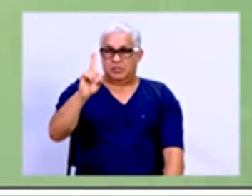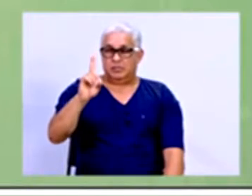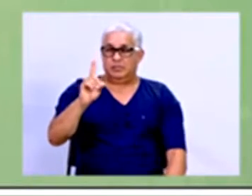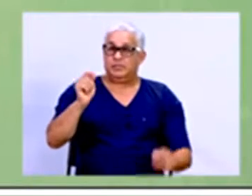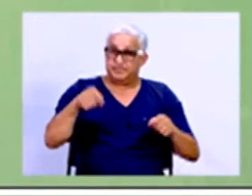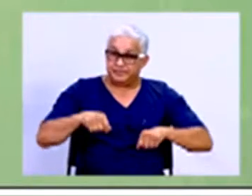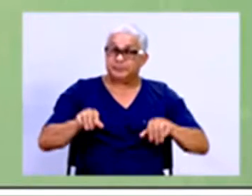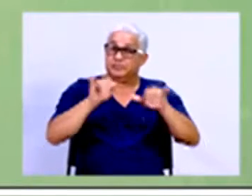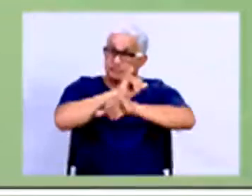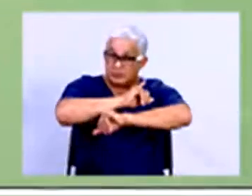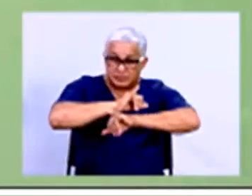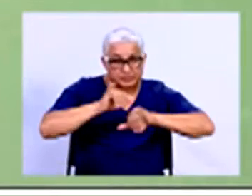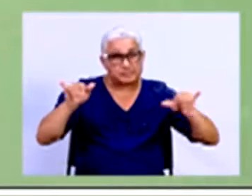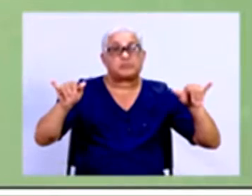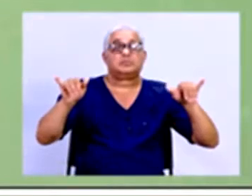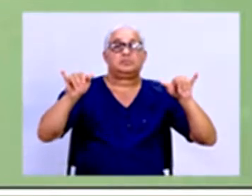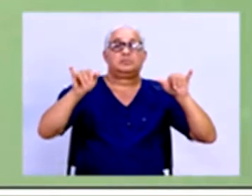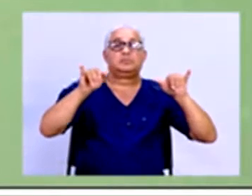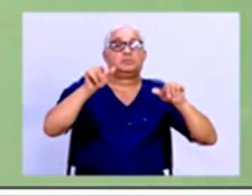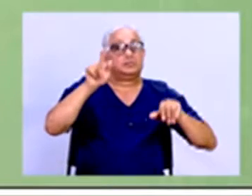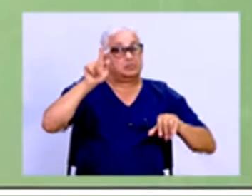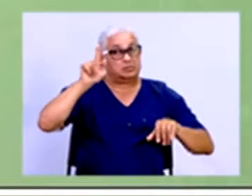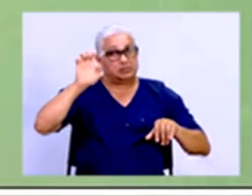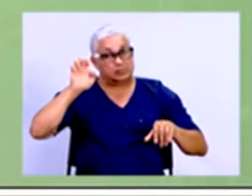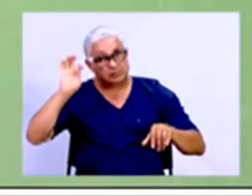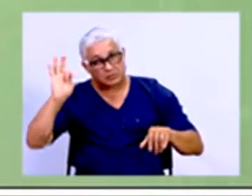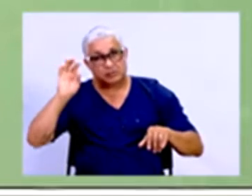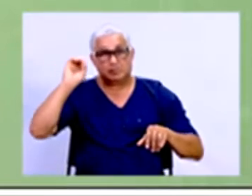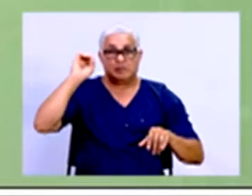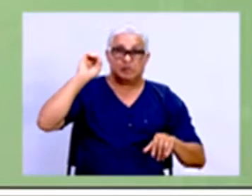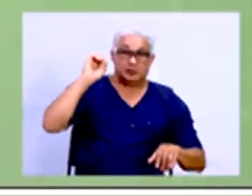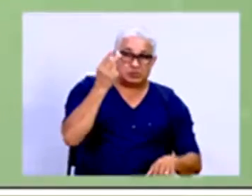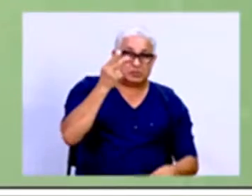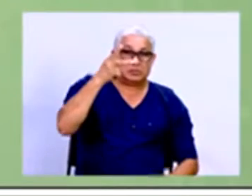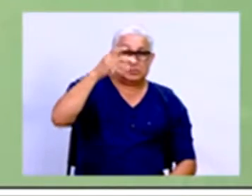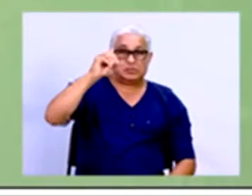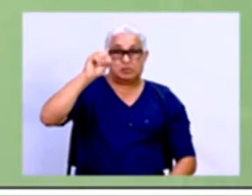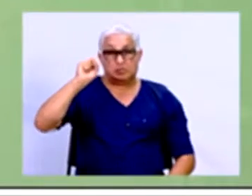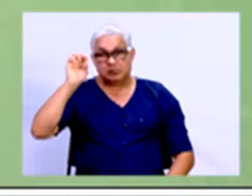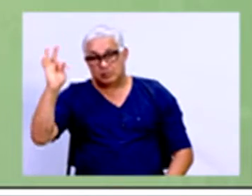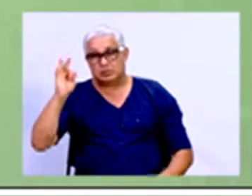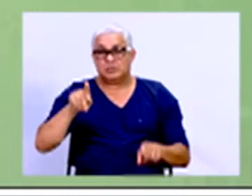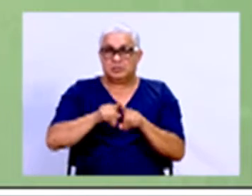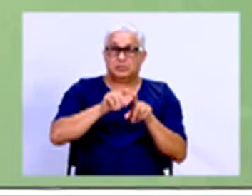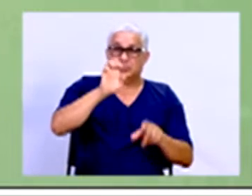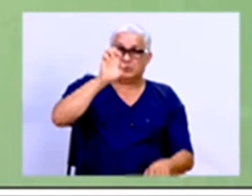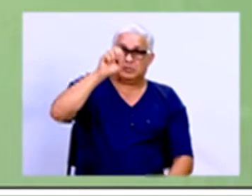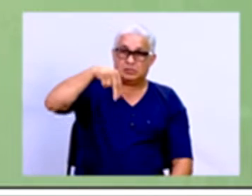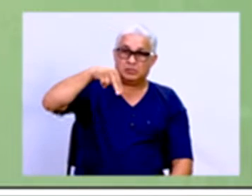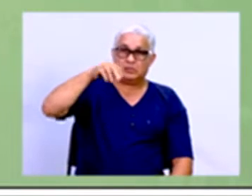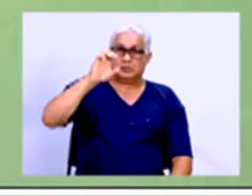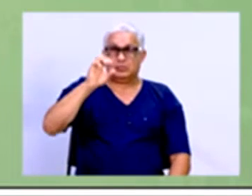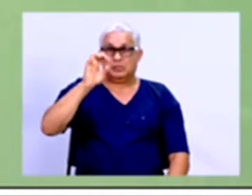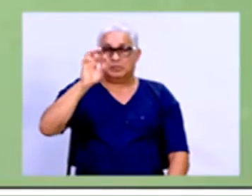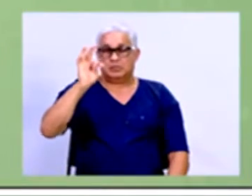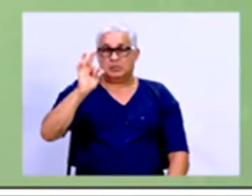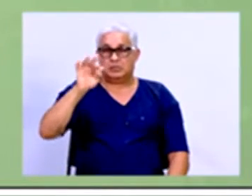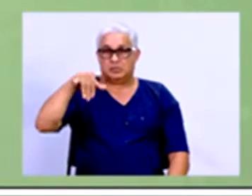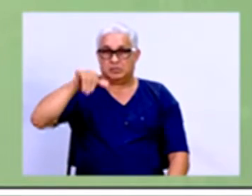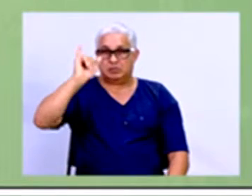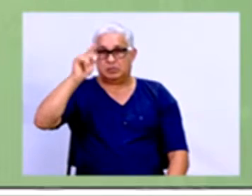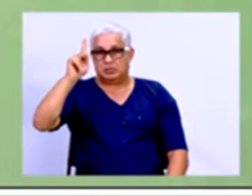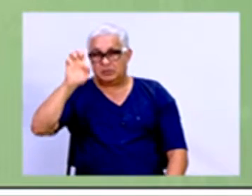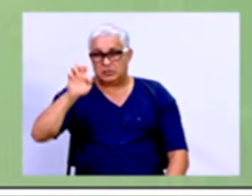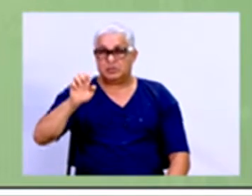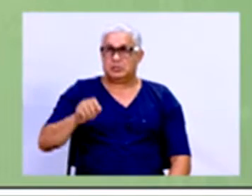envio da informação é via método GET ou via método POST, né, e o EncType, ele define o formato, tá, de como os